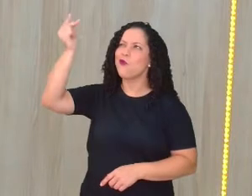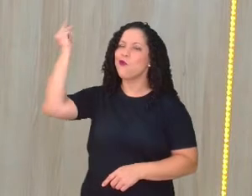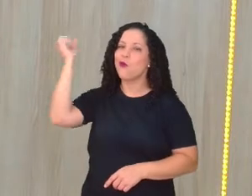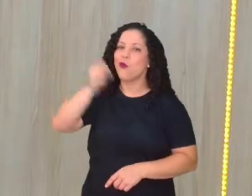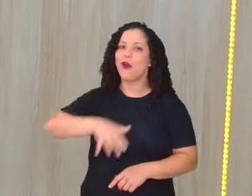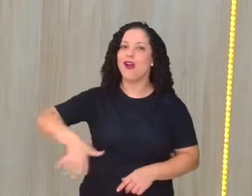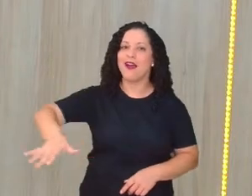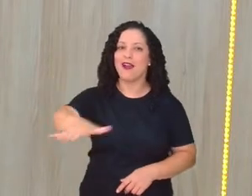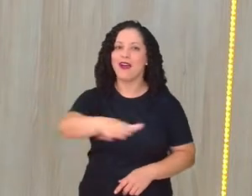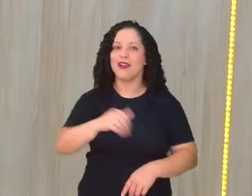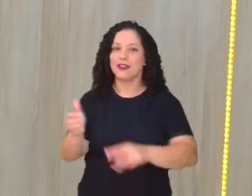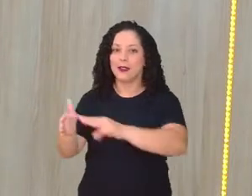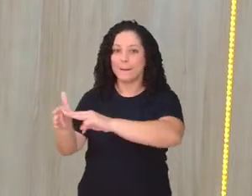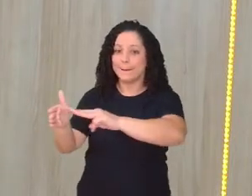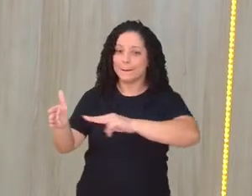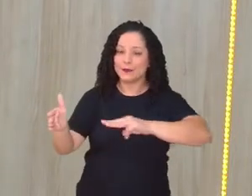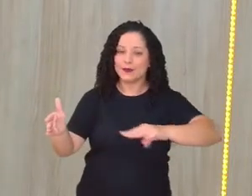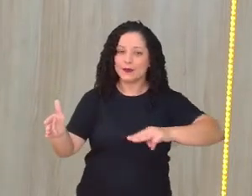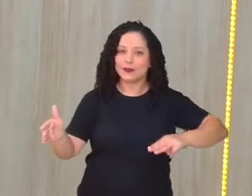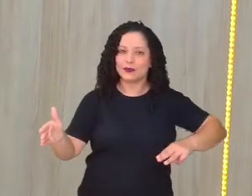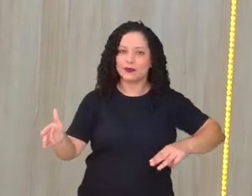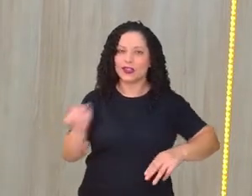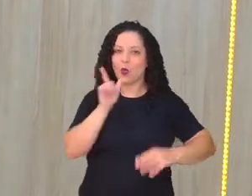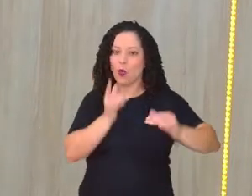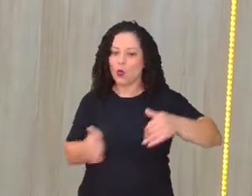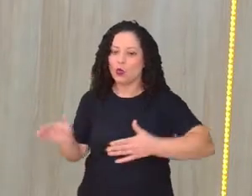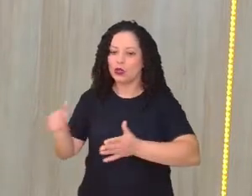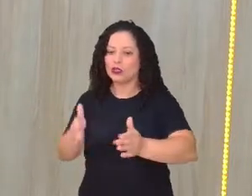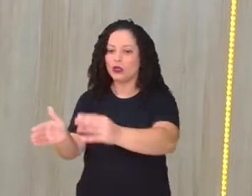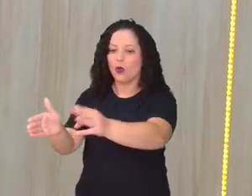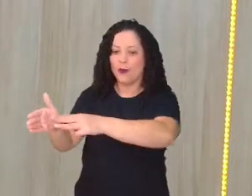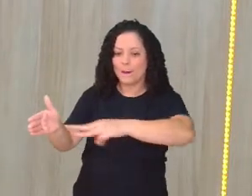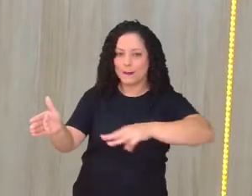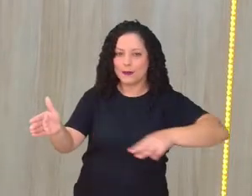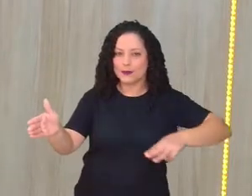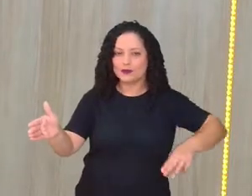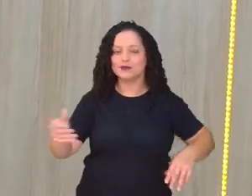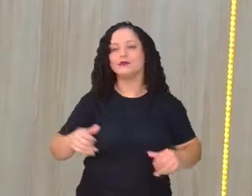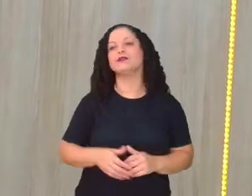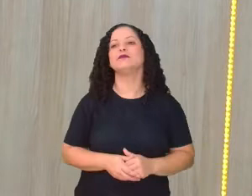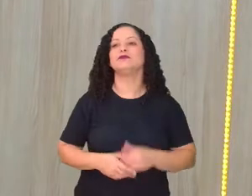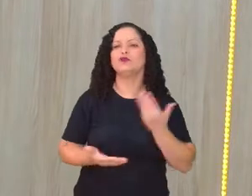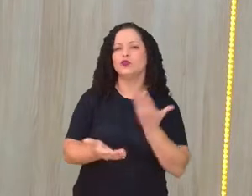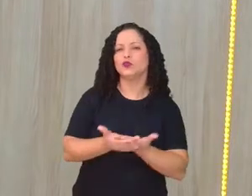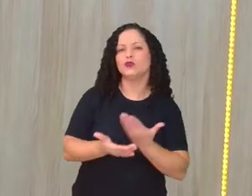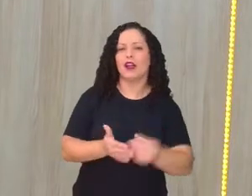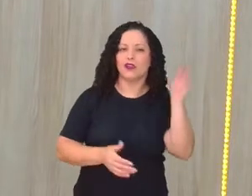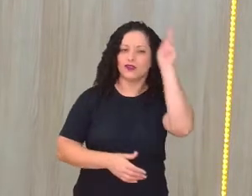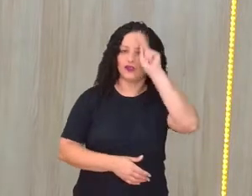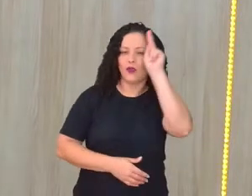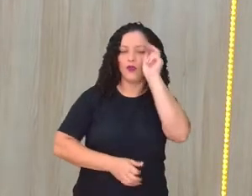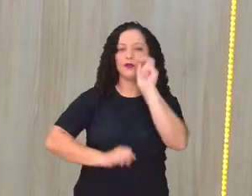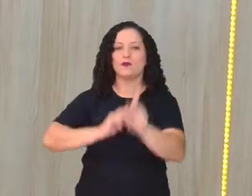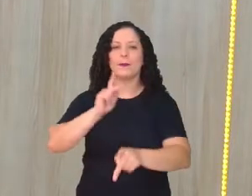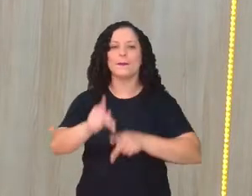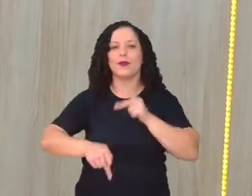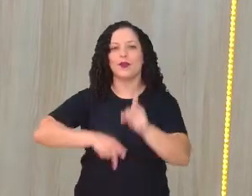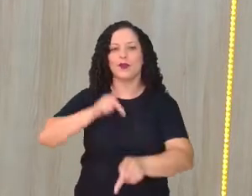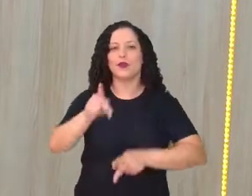da Mesopotâmia. A gente vai tentar reconhecer a Mesopotâmia, tratando sobre sua história e sobre os povos que